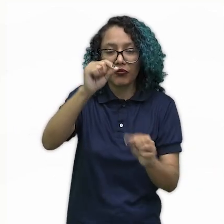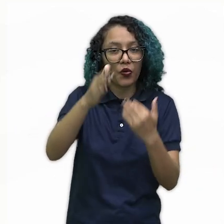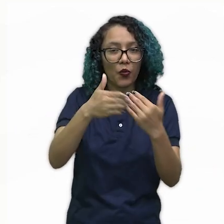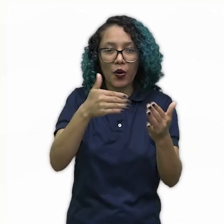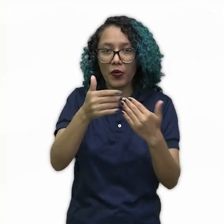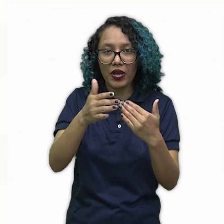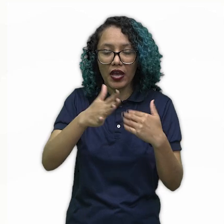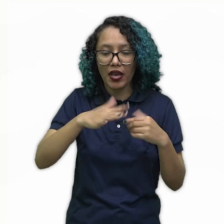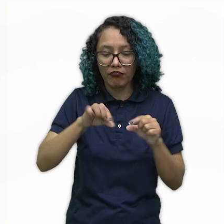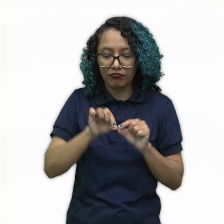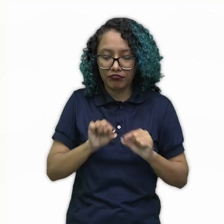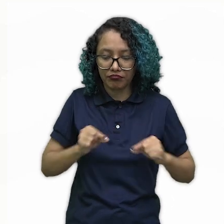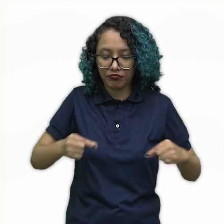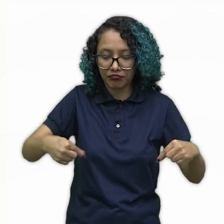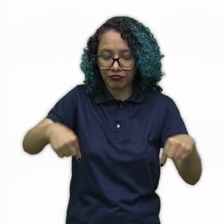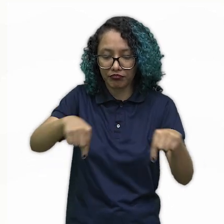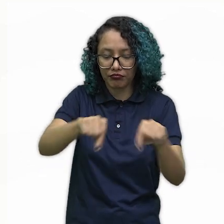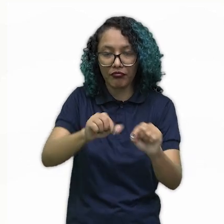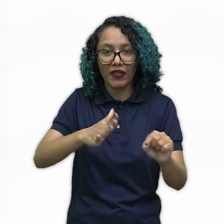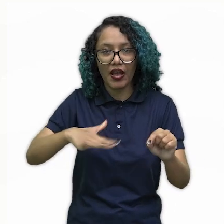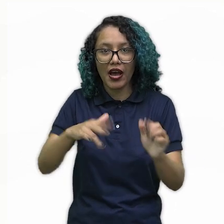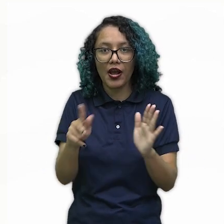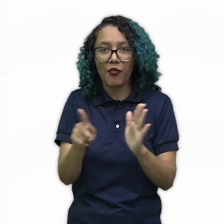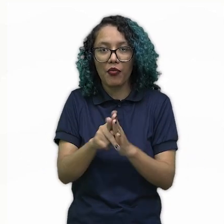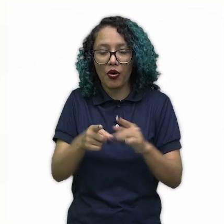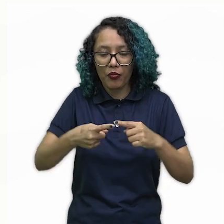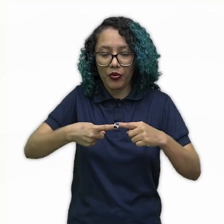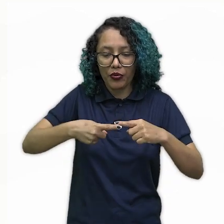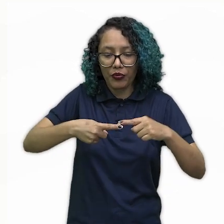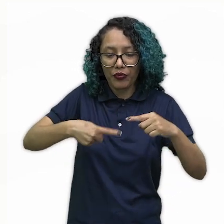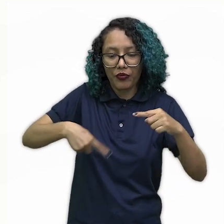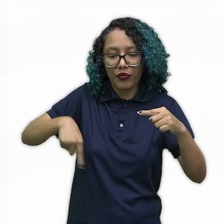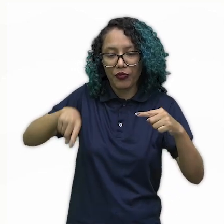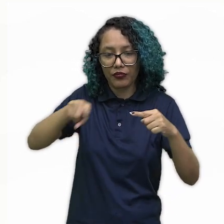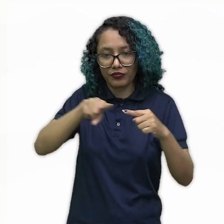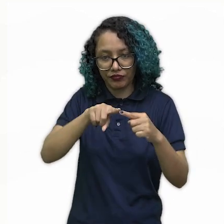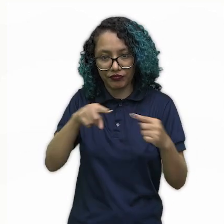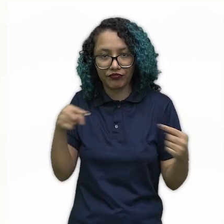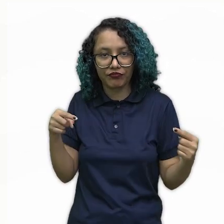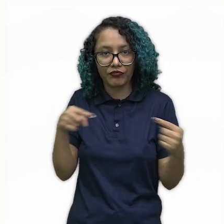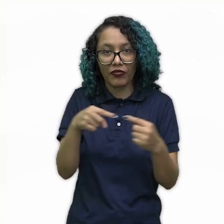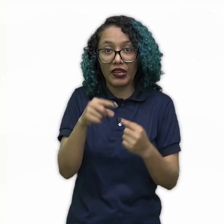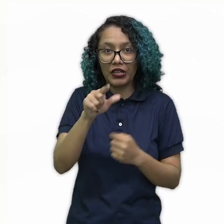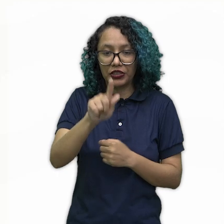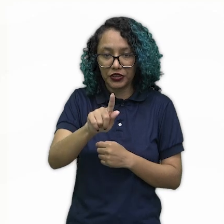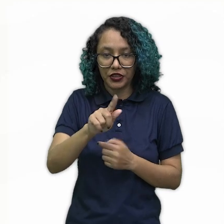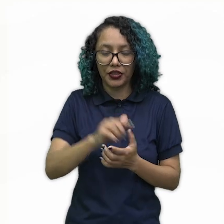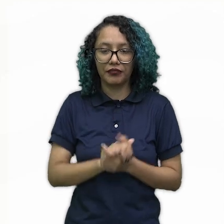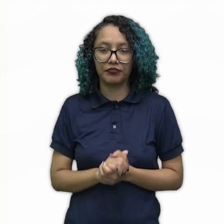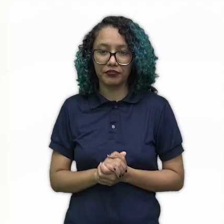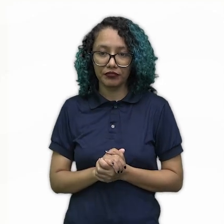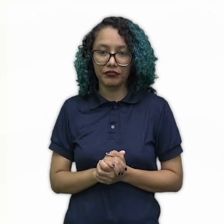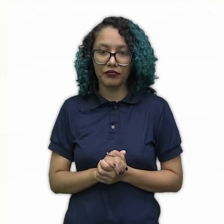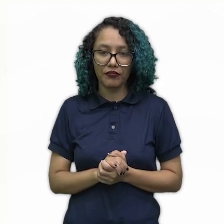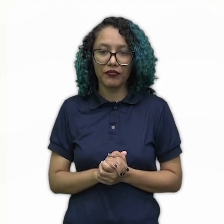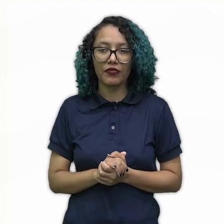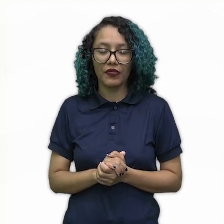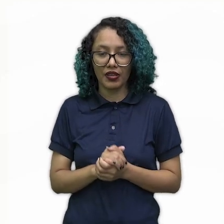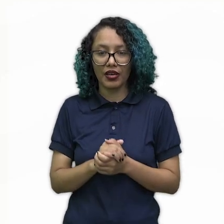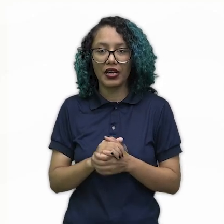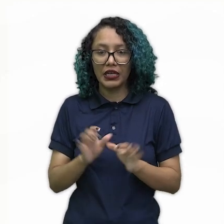nossa circunferência. Ok? É a nossa geratriz, tá? É a distância, ó, do